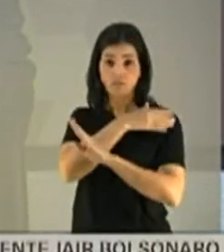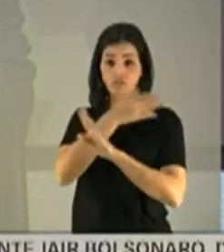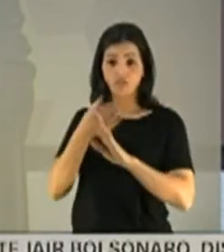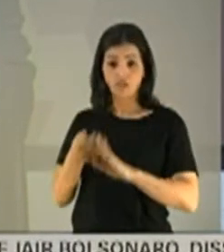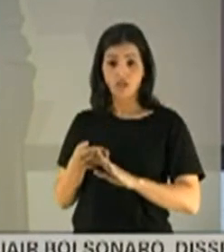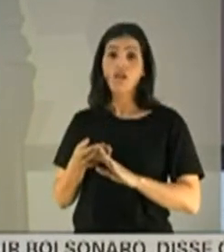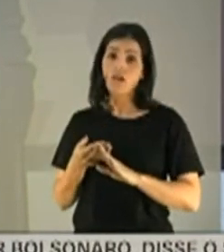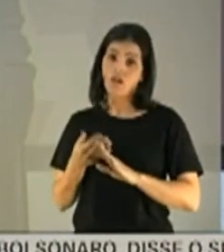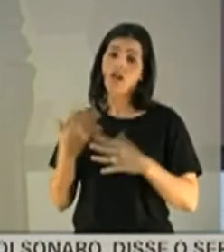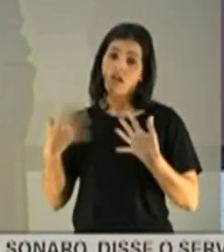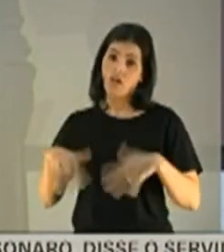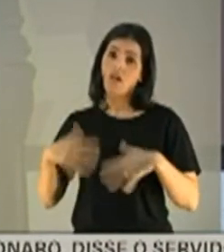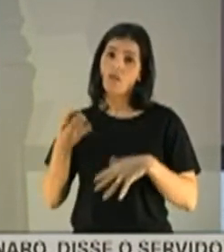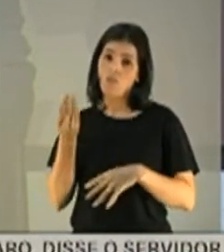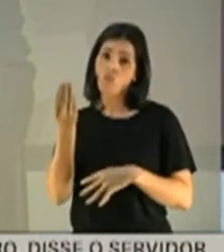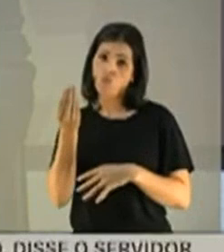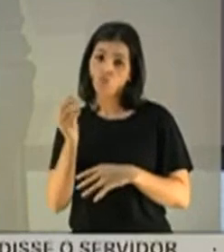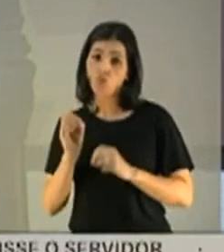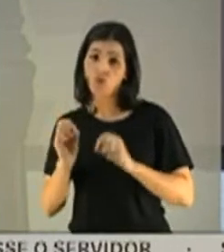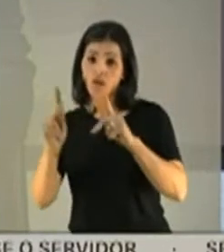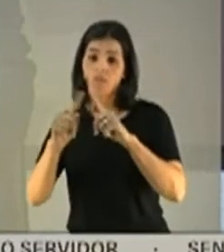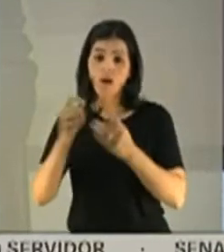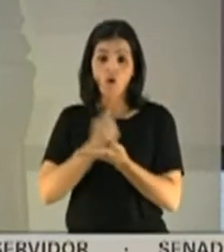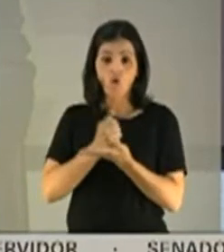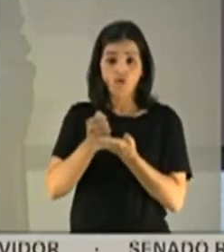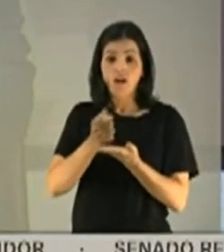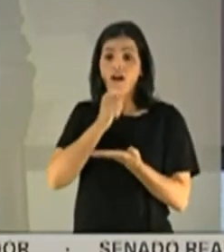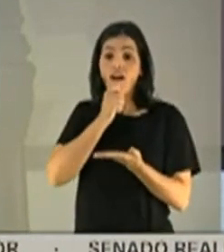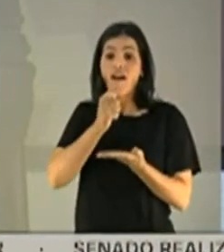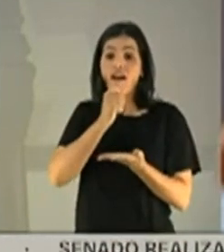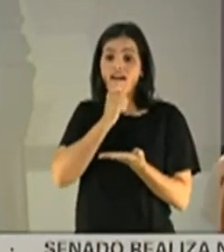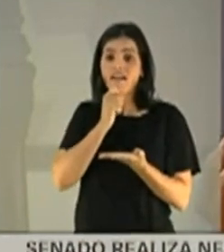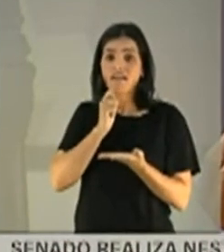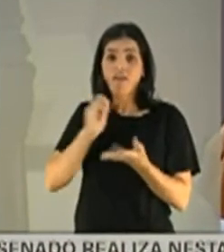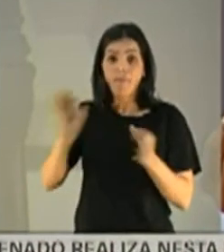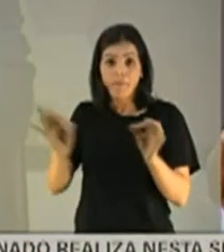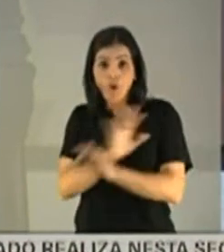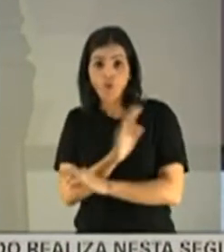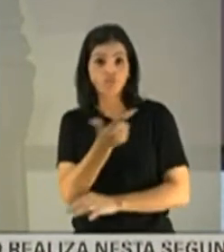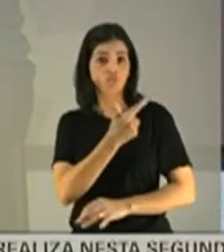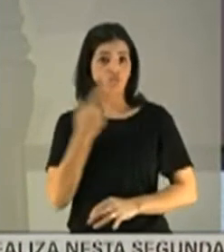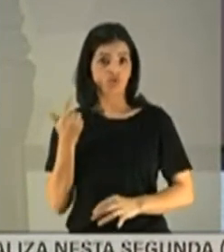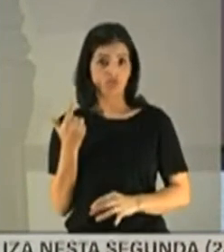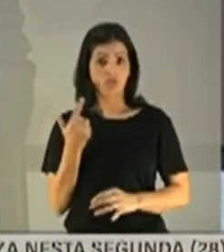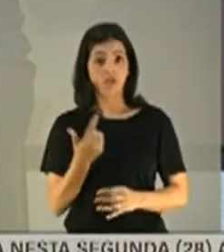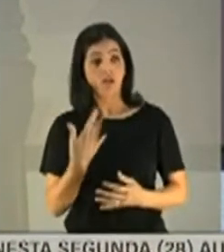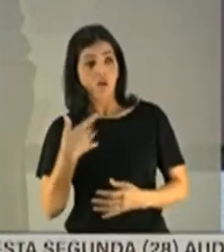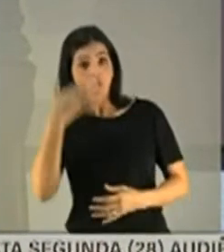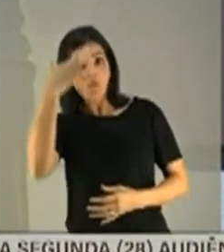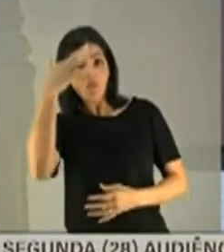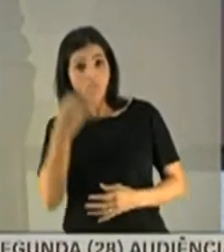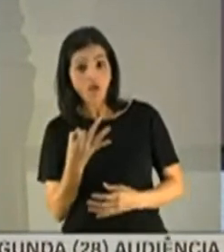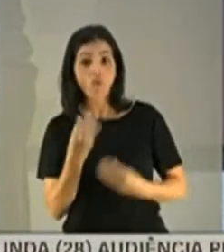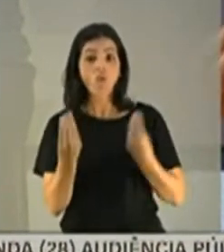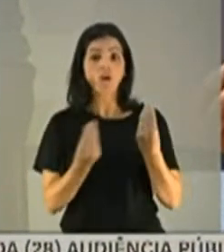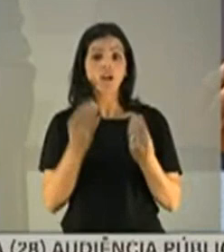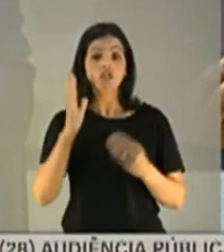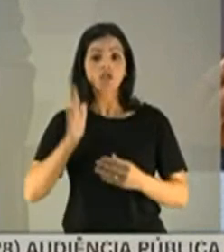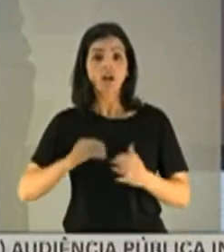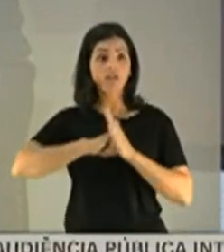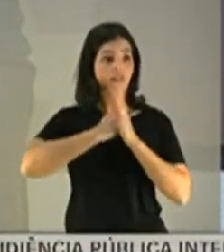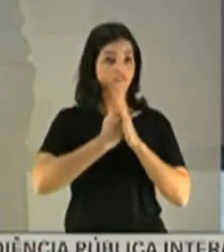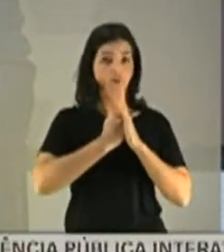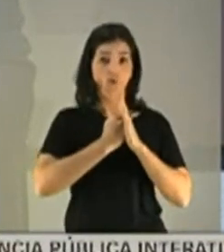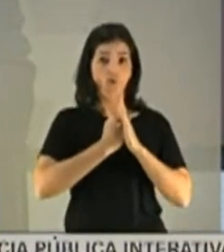tempo sim, mas o contrato não tinha sido concluído. Me dá a entender de que ele já está